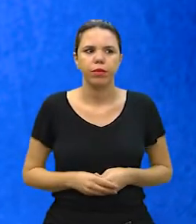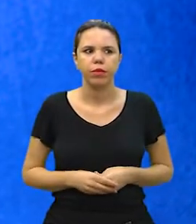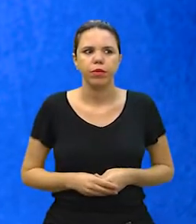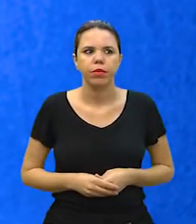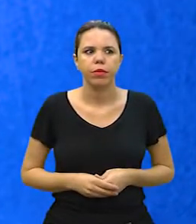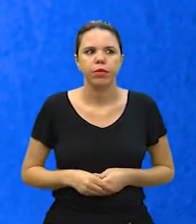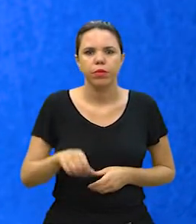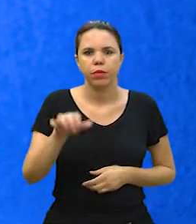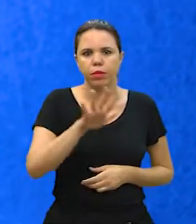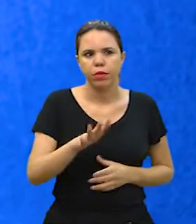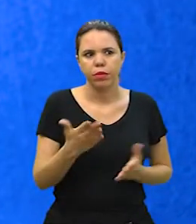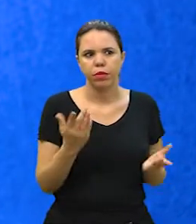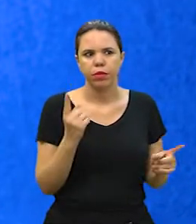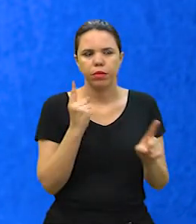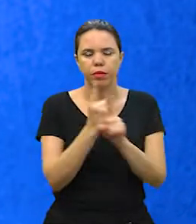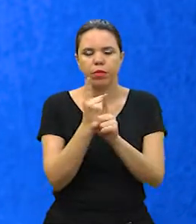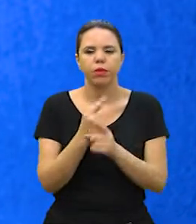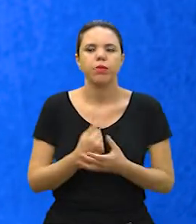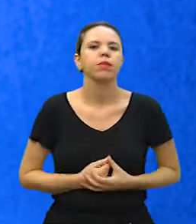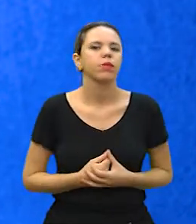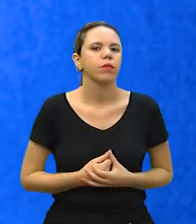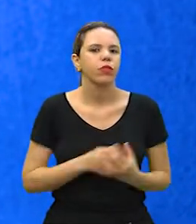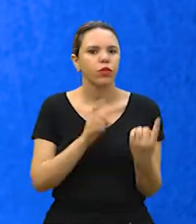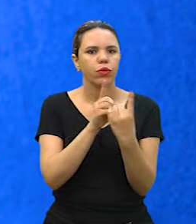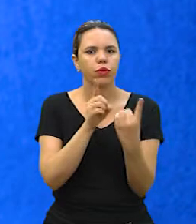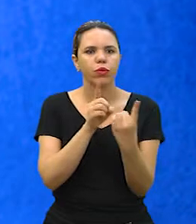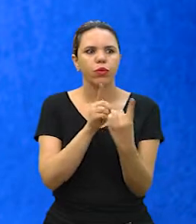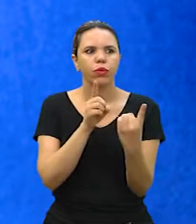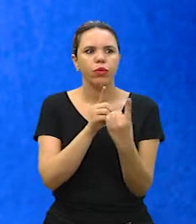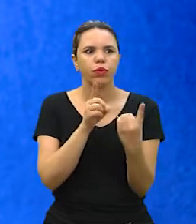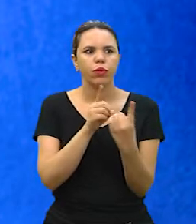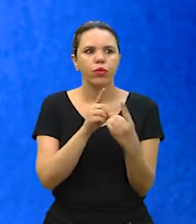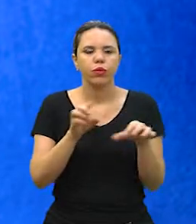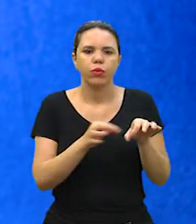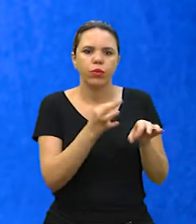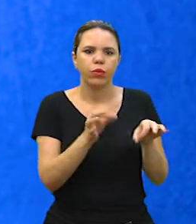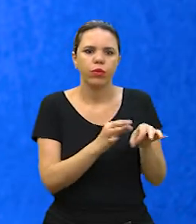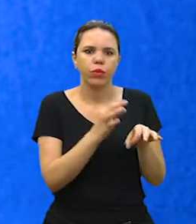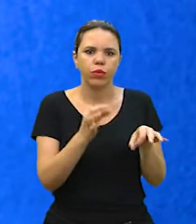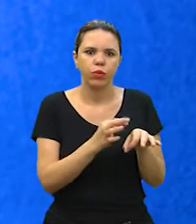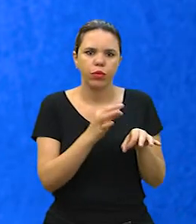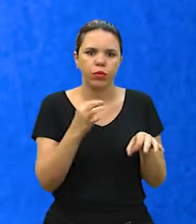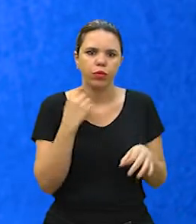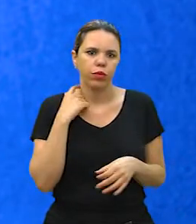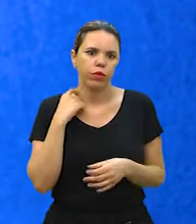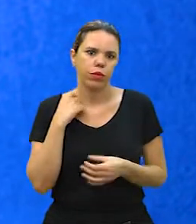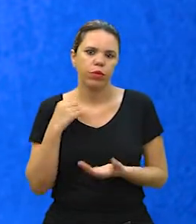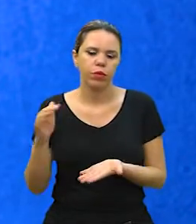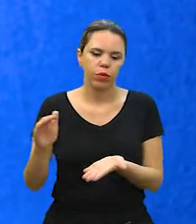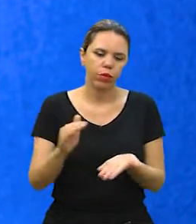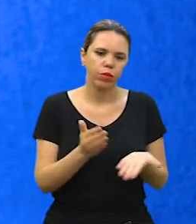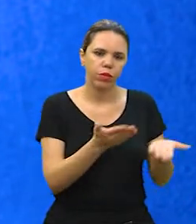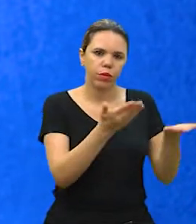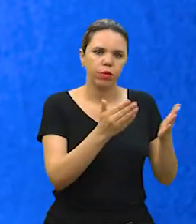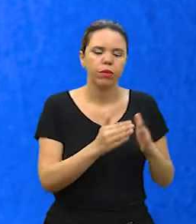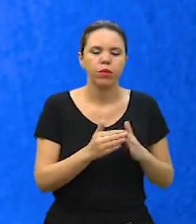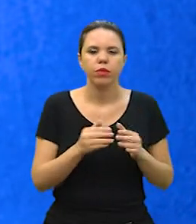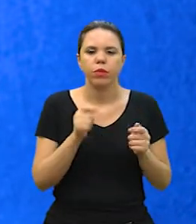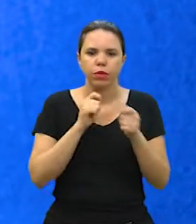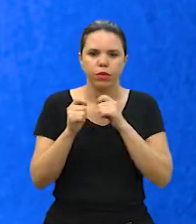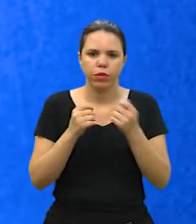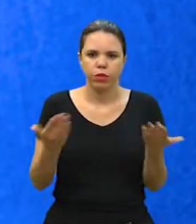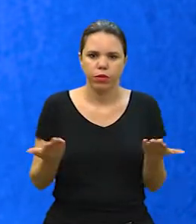Neste cenário, nós encontramos o serviço de costureira delivery. E o nosso entrevistado do